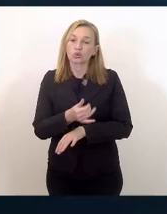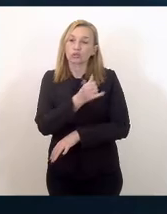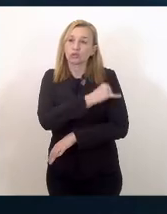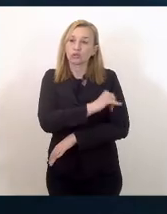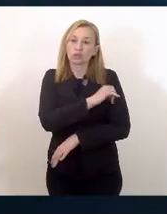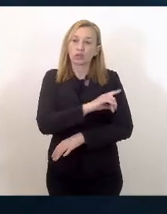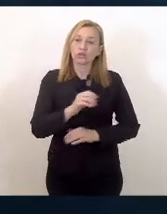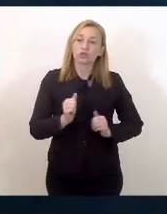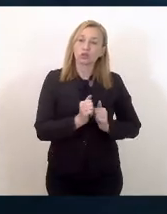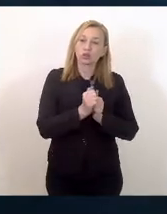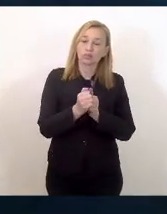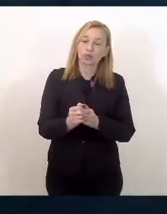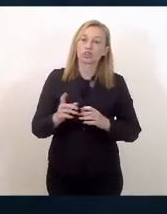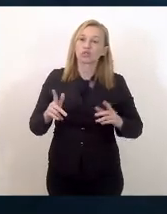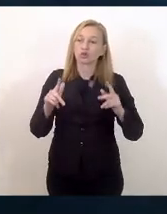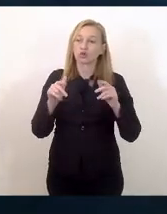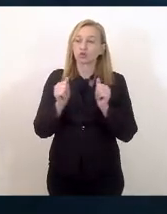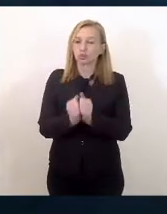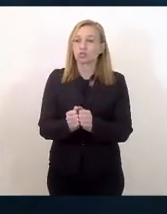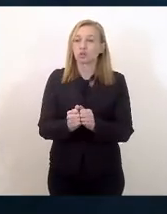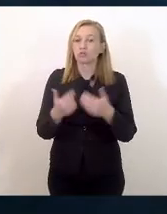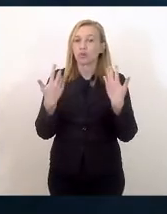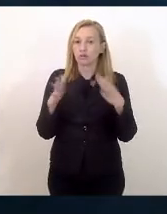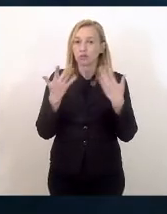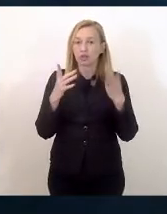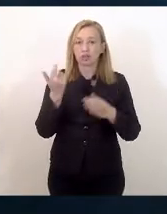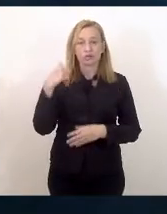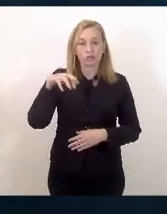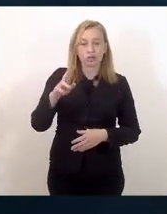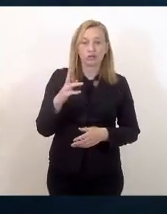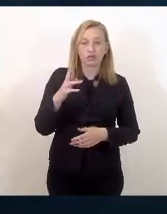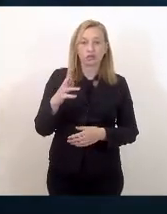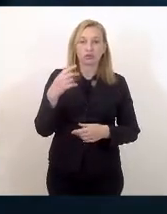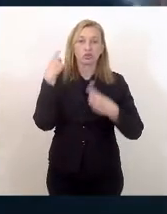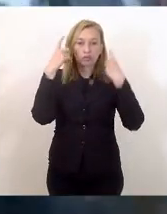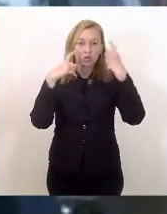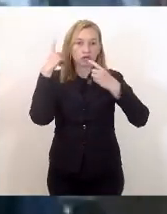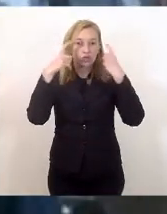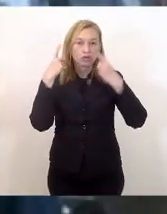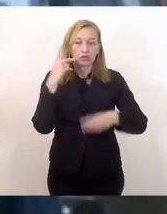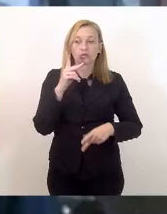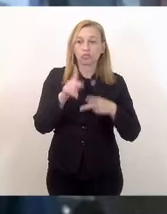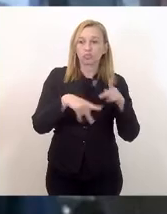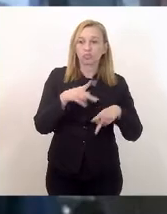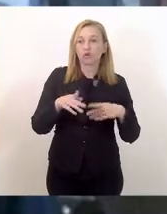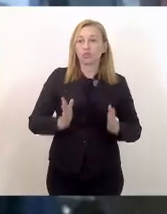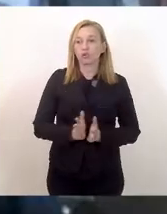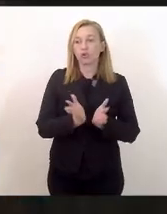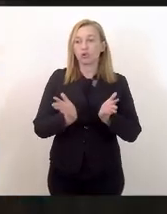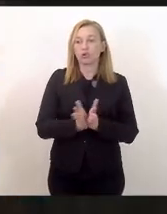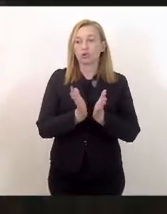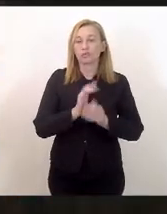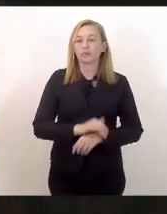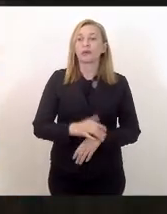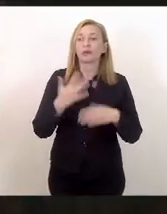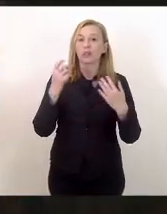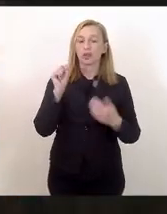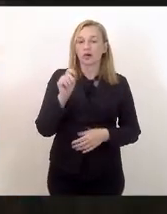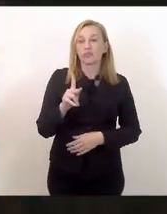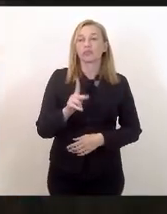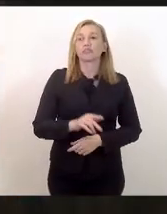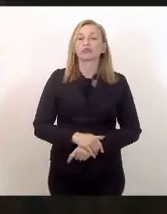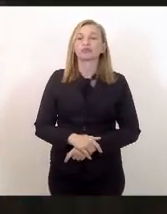linha e parabenizo o Rosenberg Reis com essa preocupação com a população mais carente. Ok.